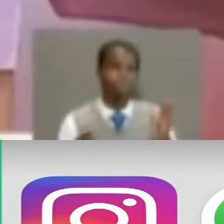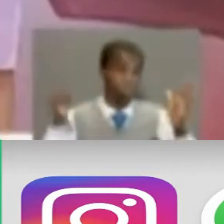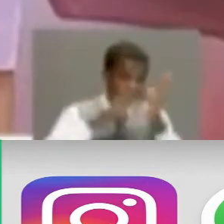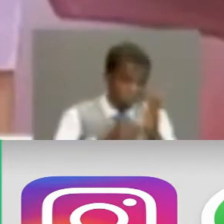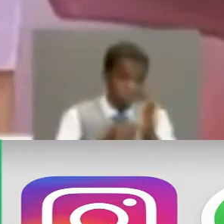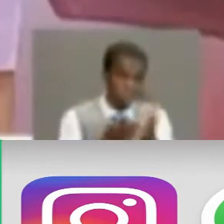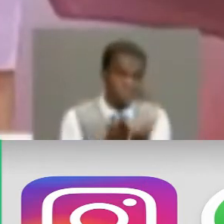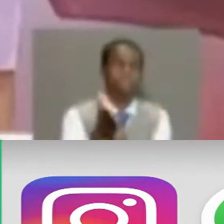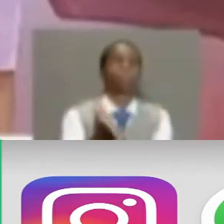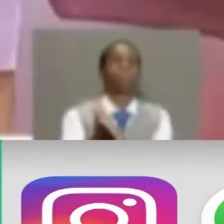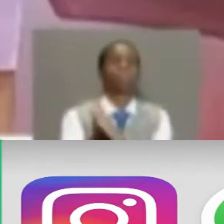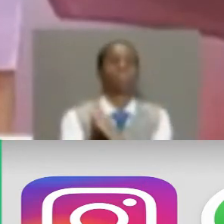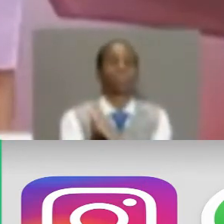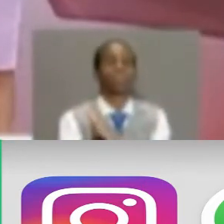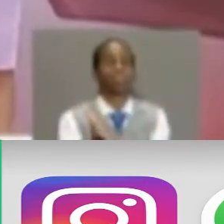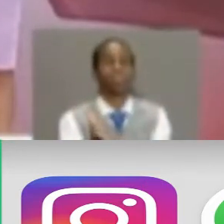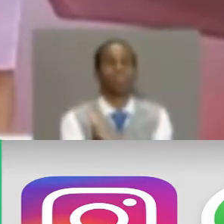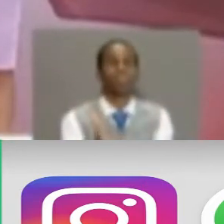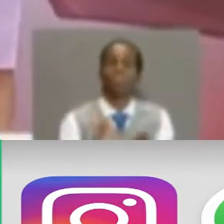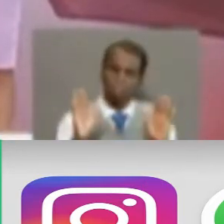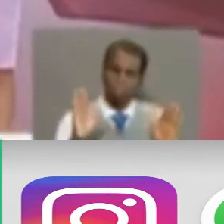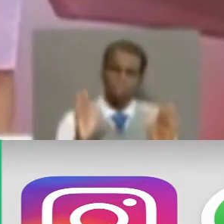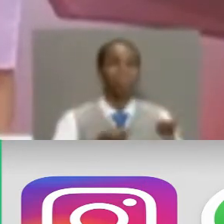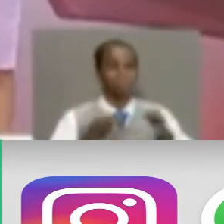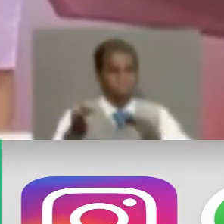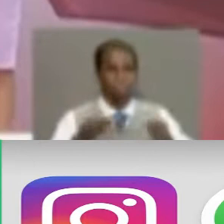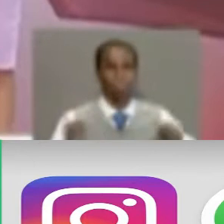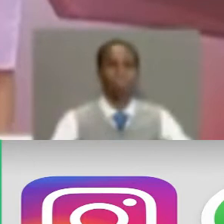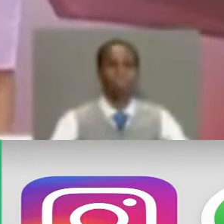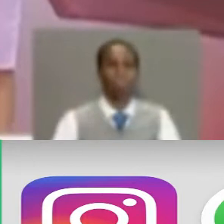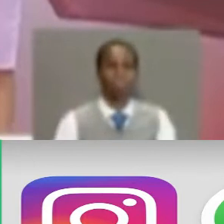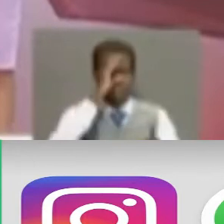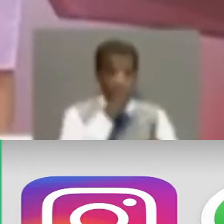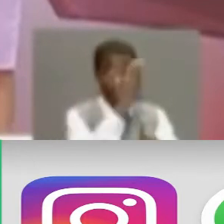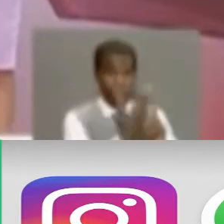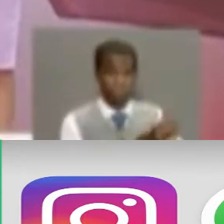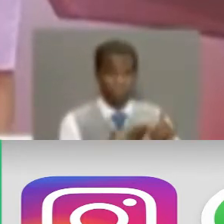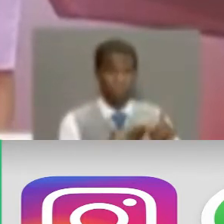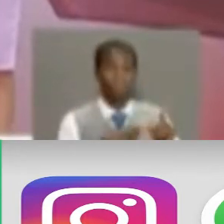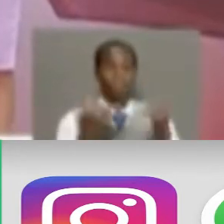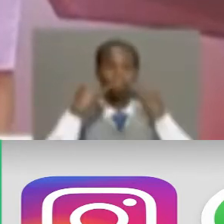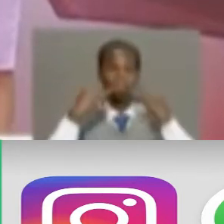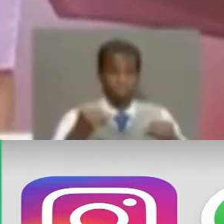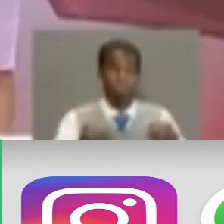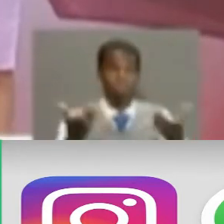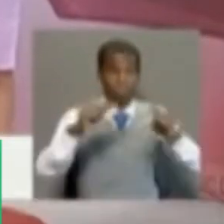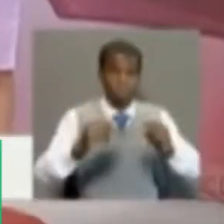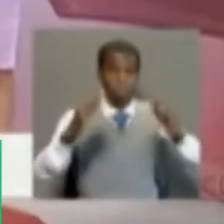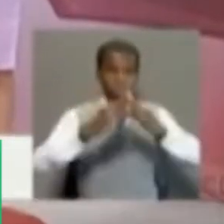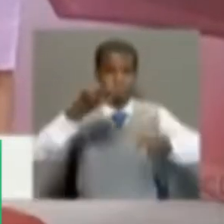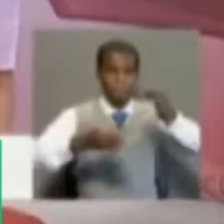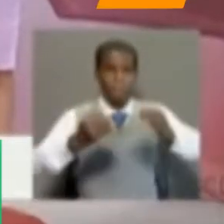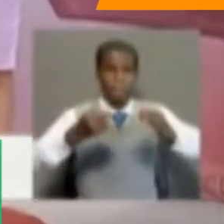É só isso. Não, mas é a mesma objetividade. Faz favor, não interrompa mais. Toda e qualquer deliberação, decisão, provindo de qualquer tribunal, funda-se